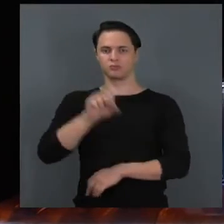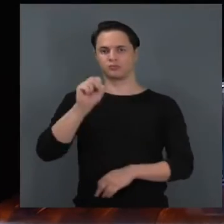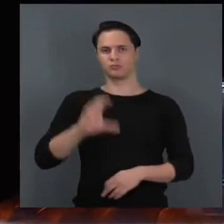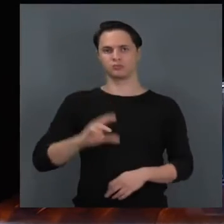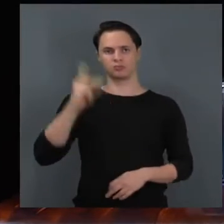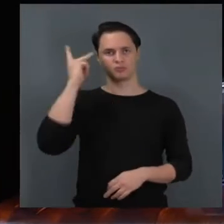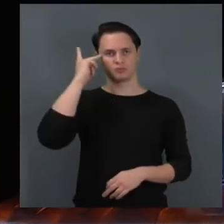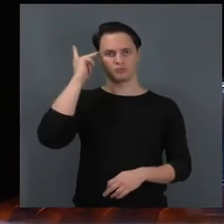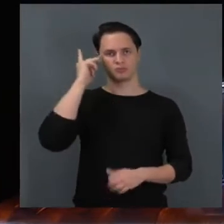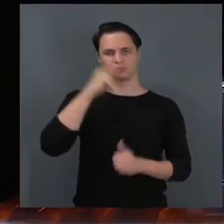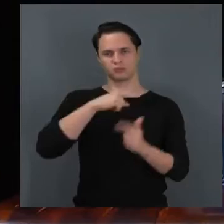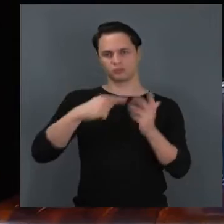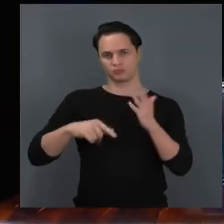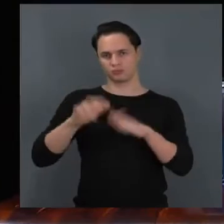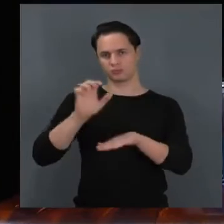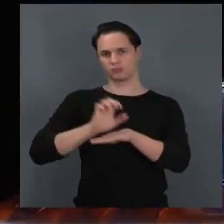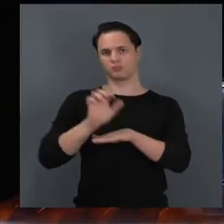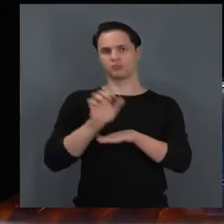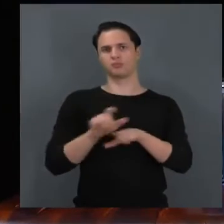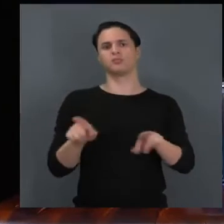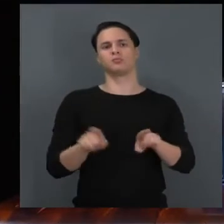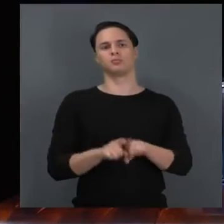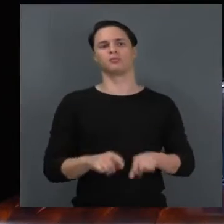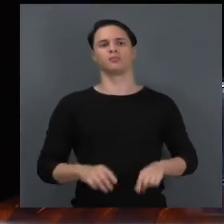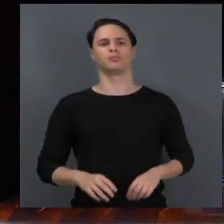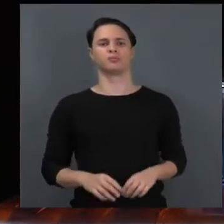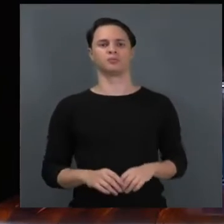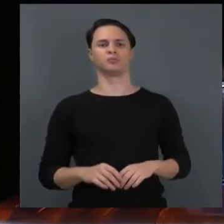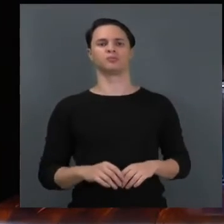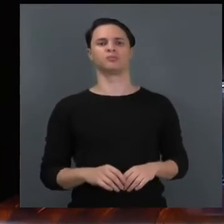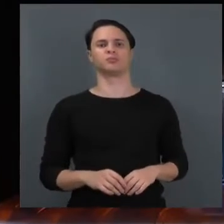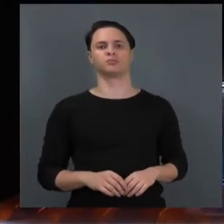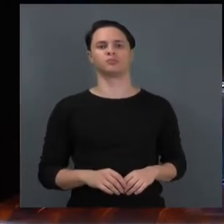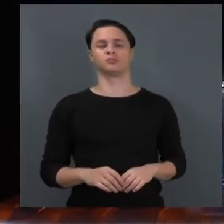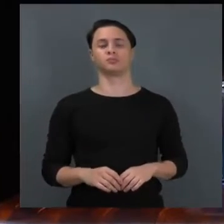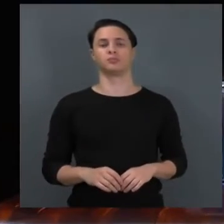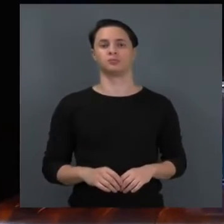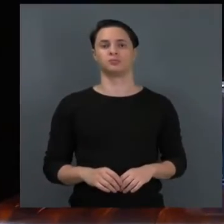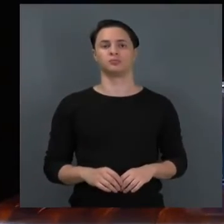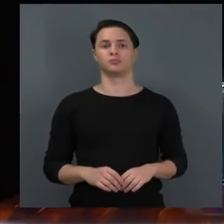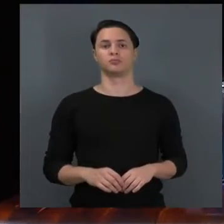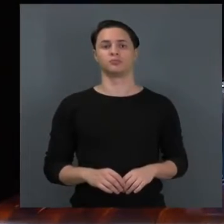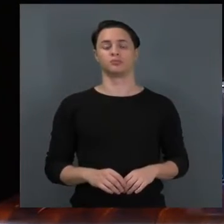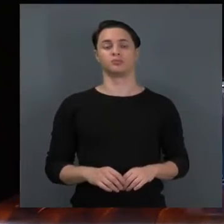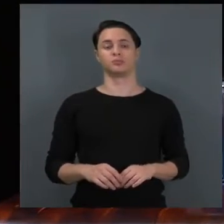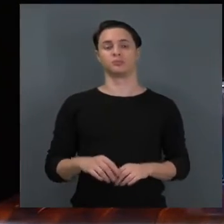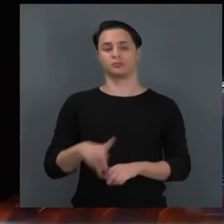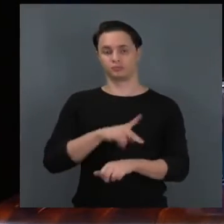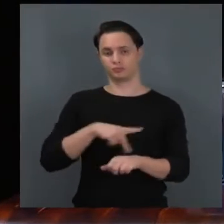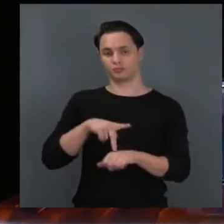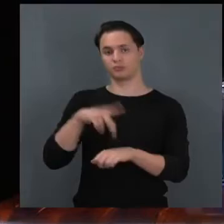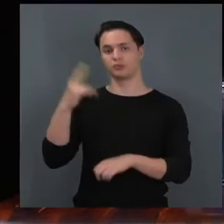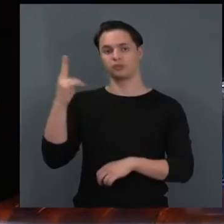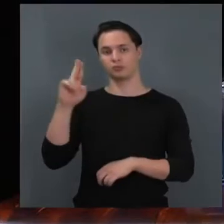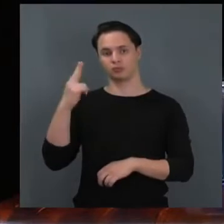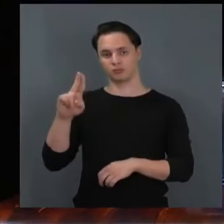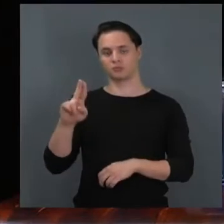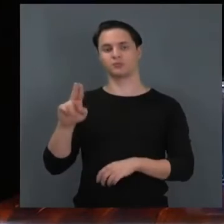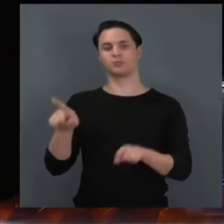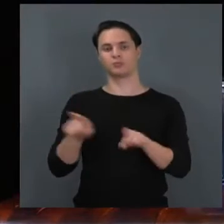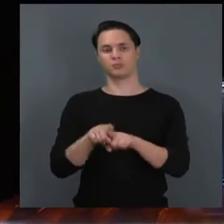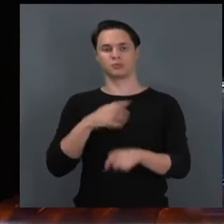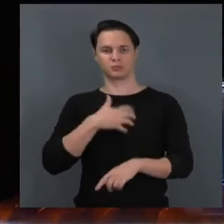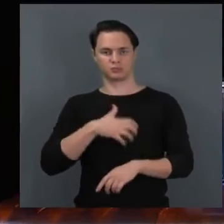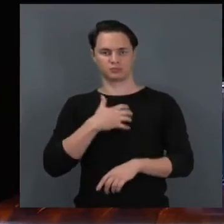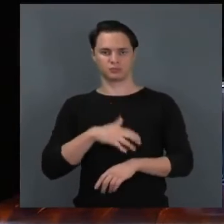tantos outros, que não estou aqui relatando, que são muitos. Nossos irmãos uruguai e argentino também estão solidários e mandaram